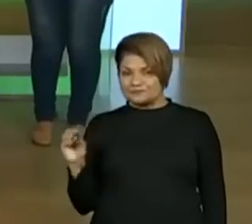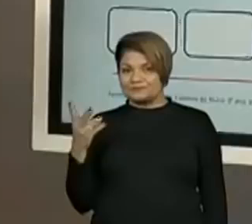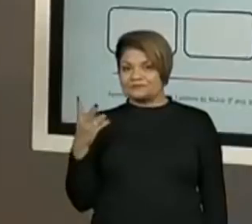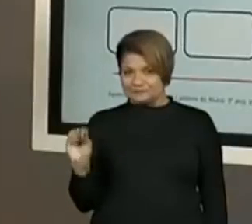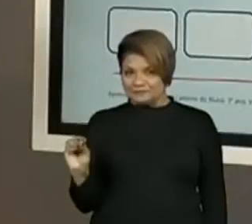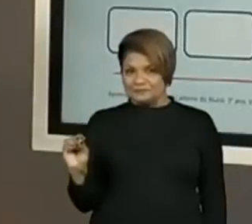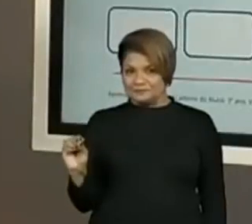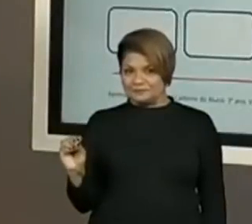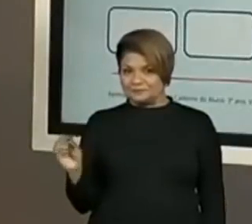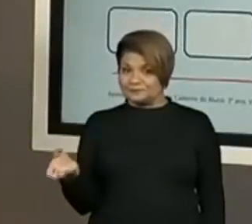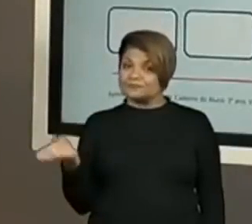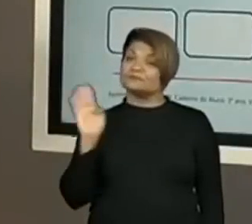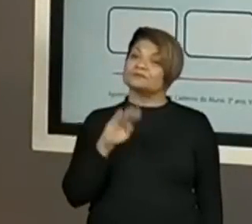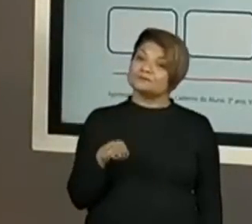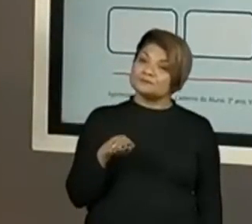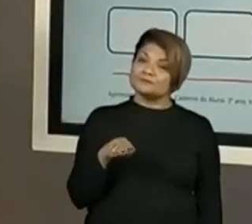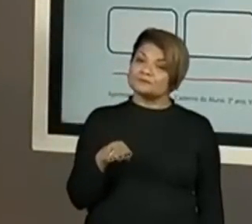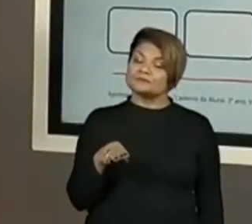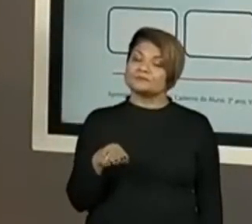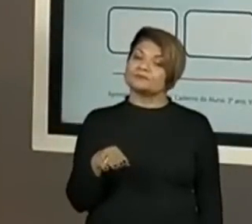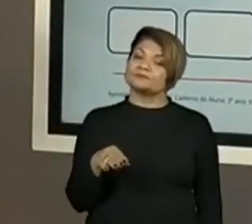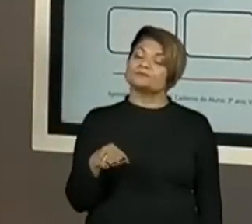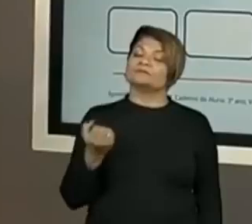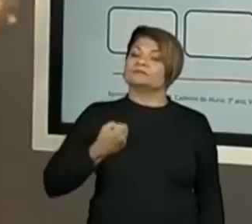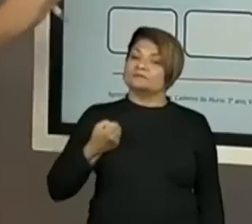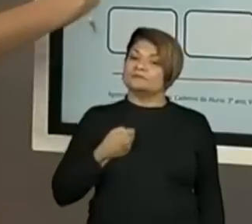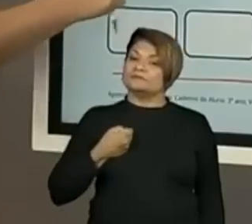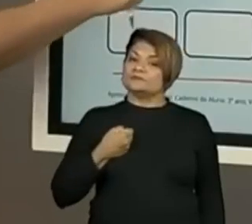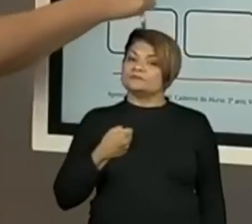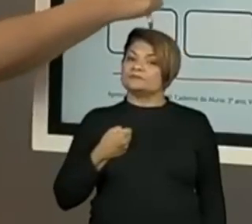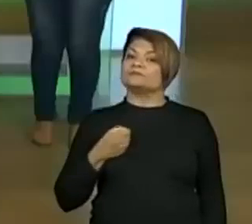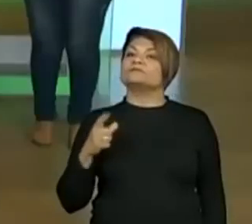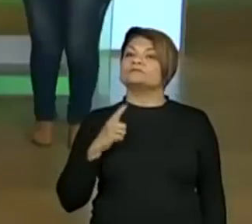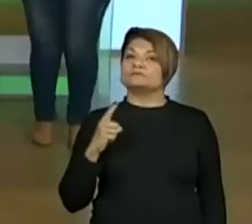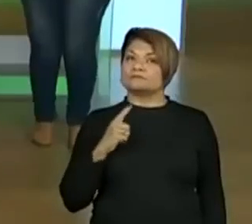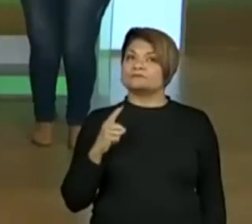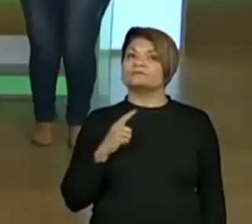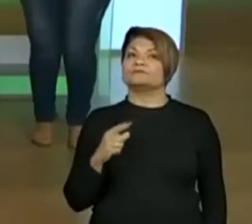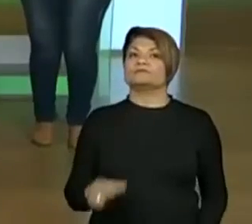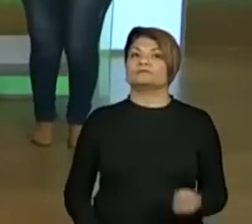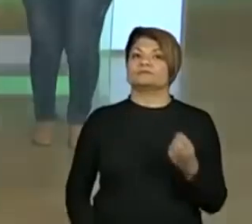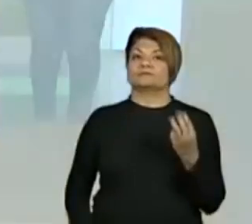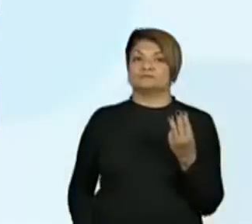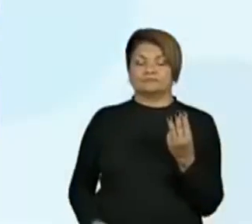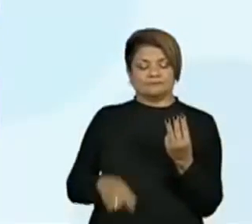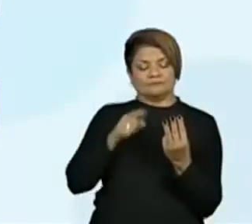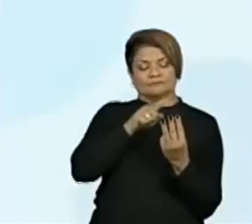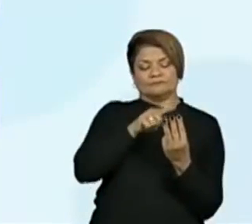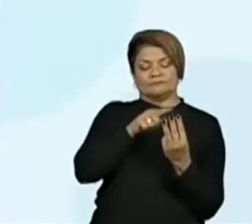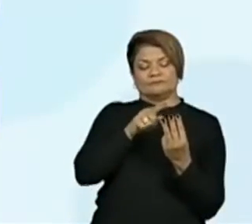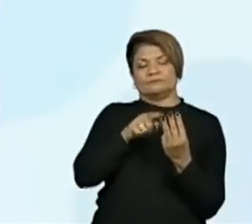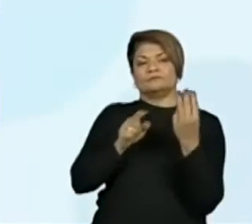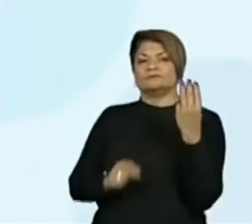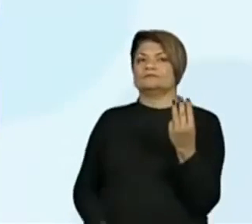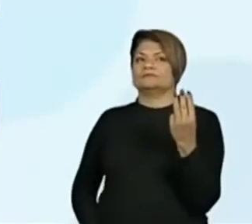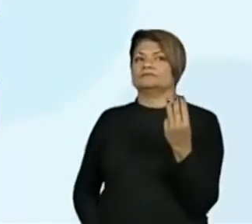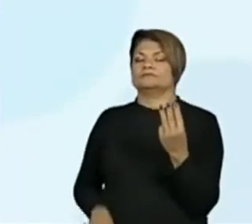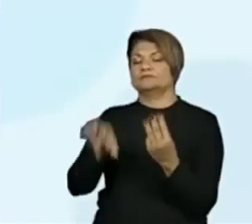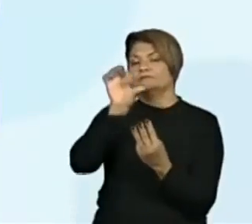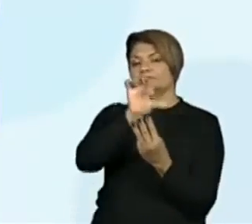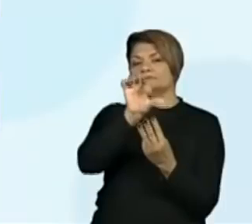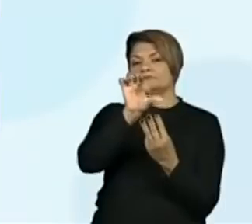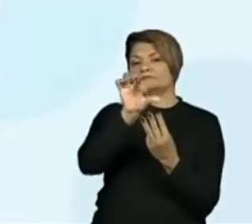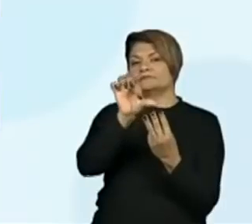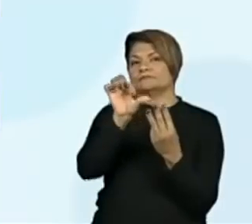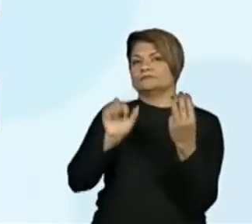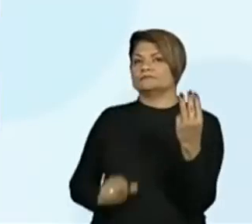2020. O próximo número aqui da nossa lista tem três algarismos iguais. Três